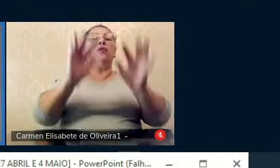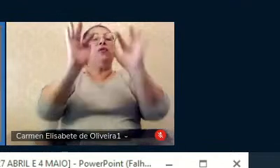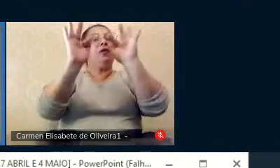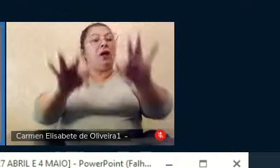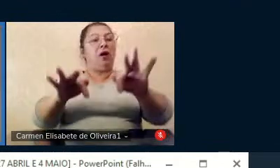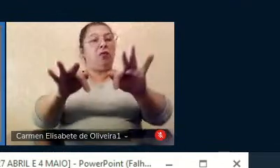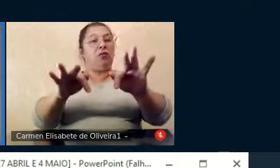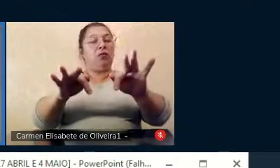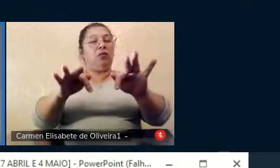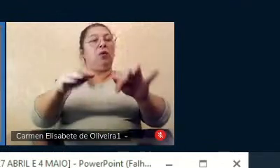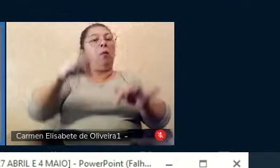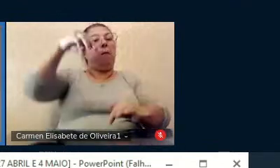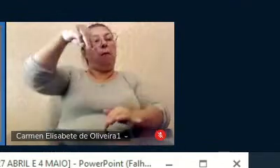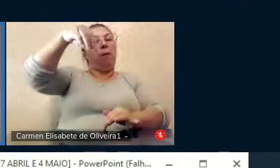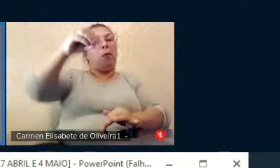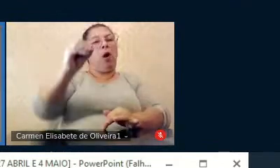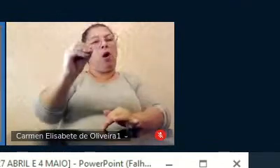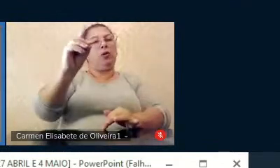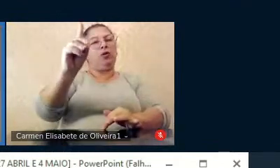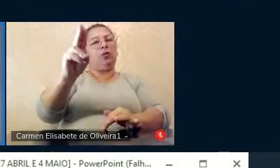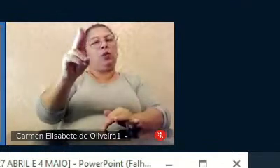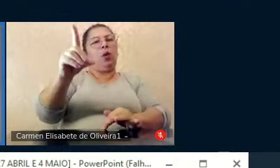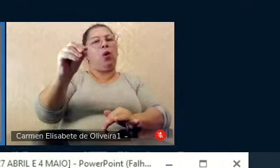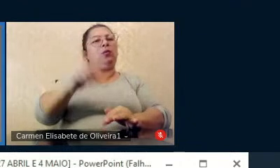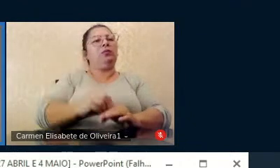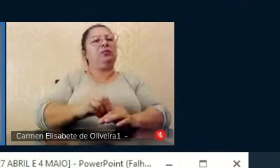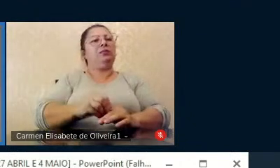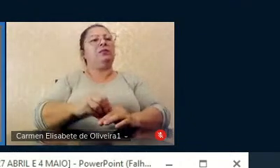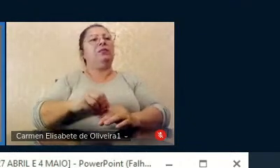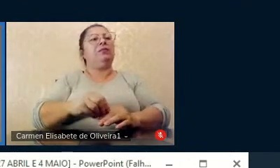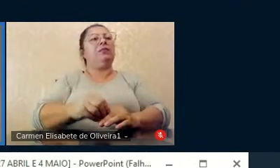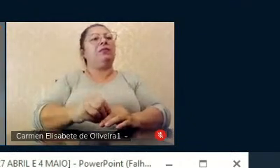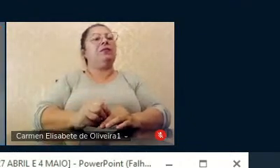módulo. Então, na próxima semana que vocês vão receber